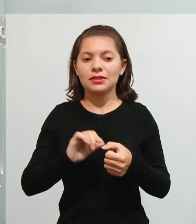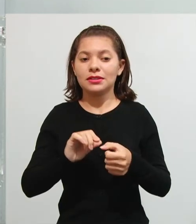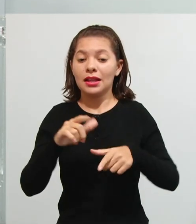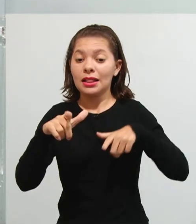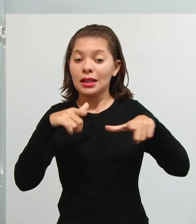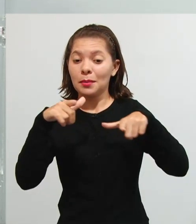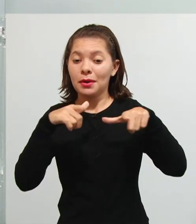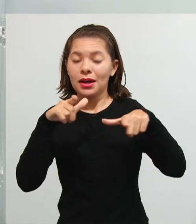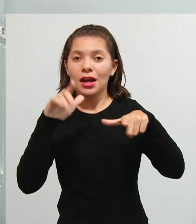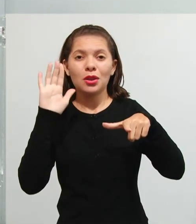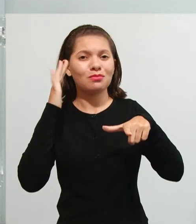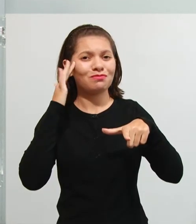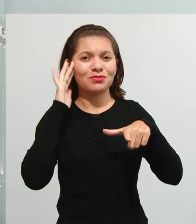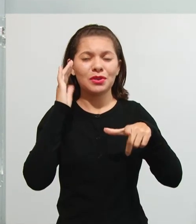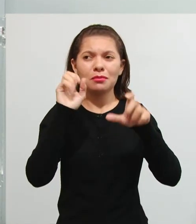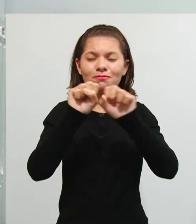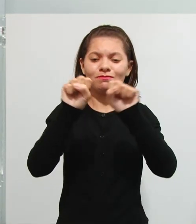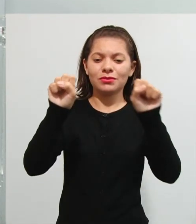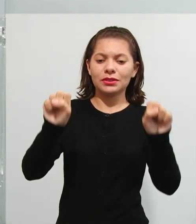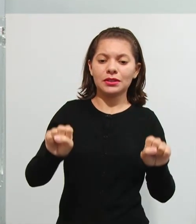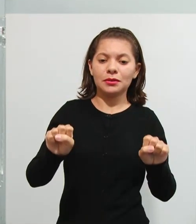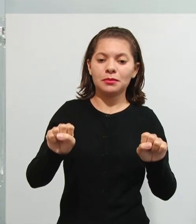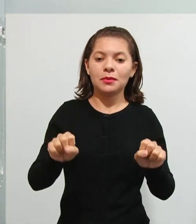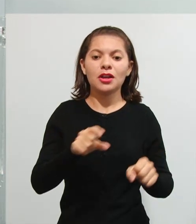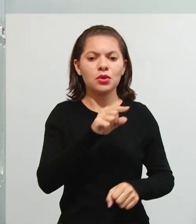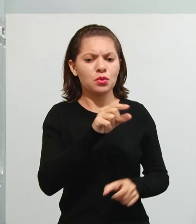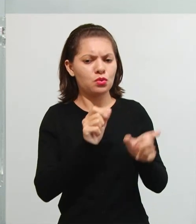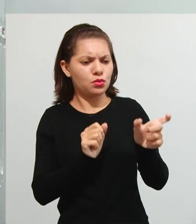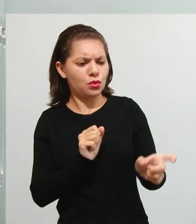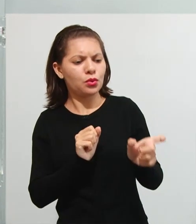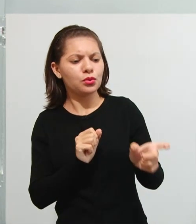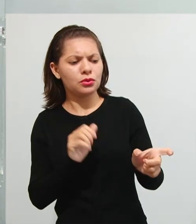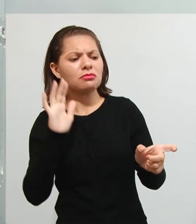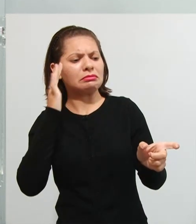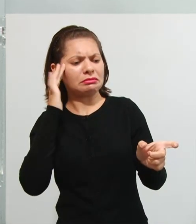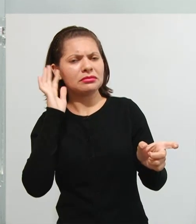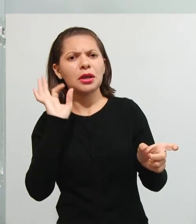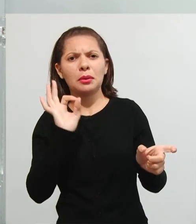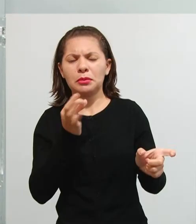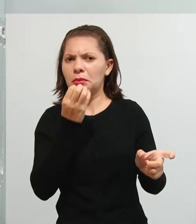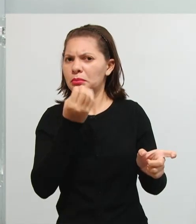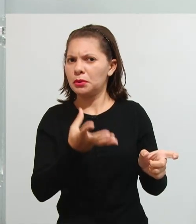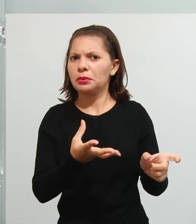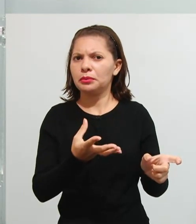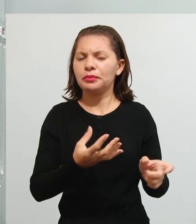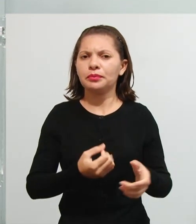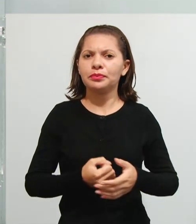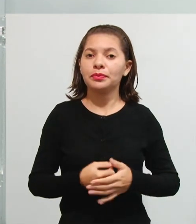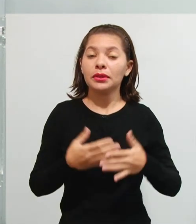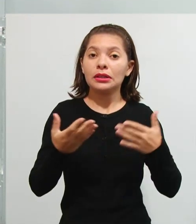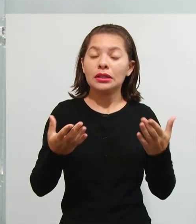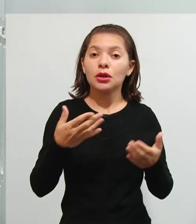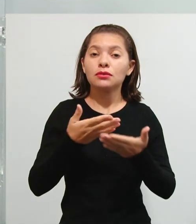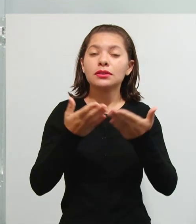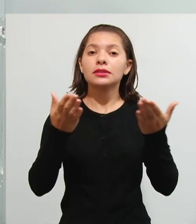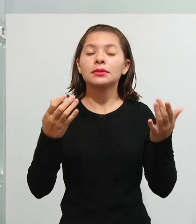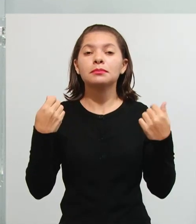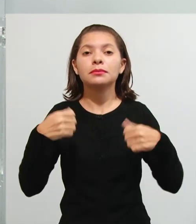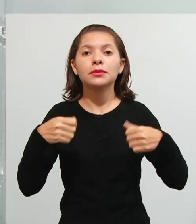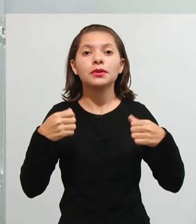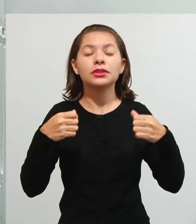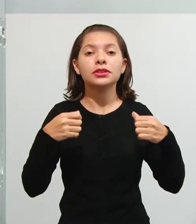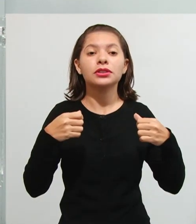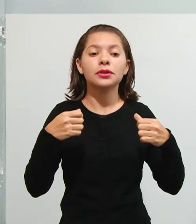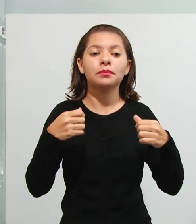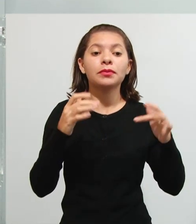com determinado sistema, mas tem um outro ali que sabe, né? Então, você pode articular